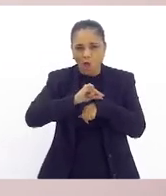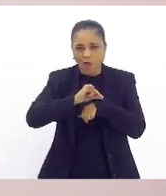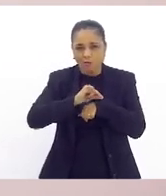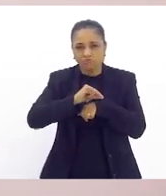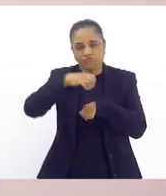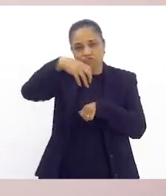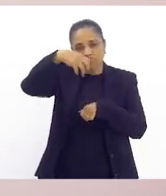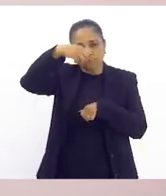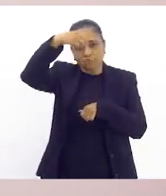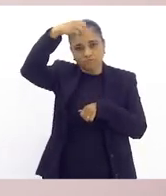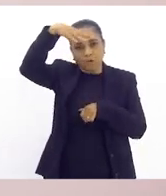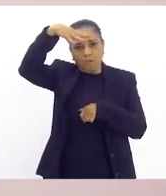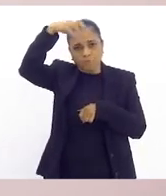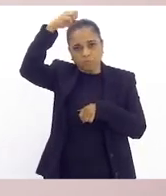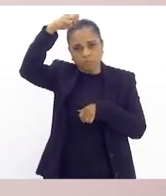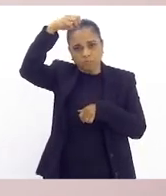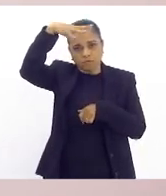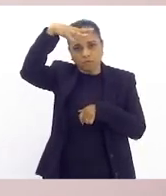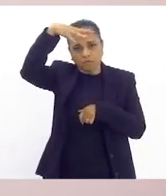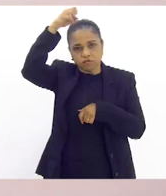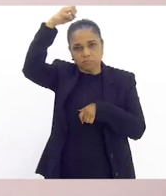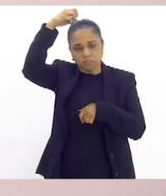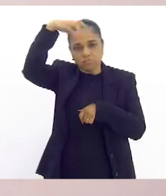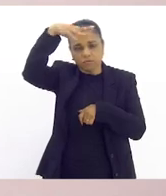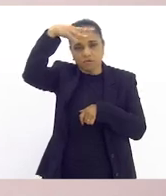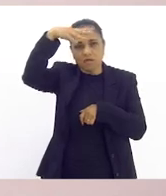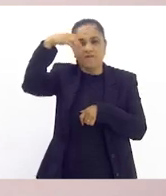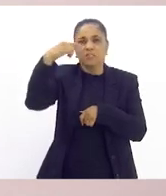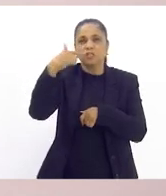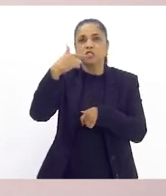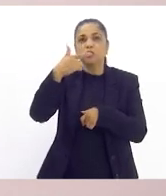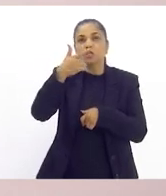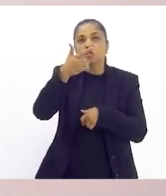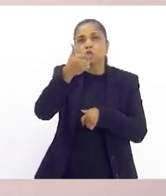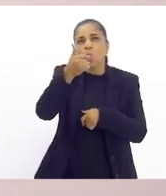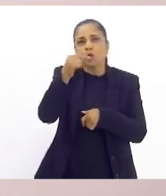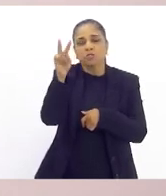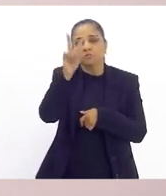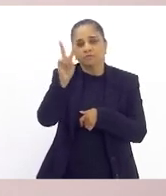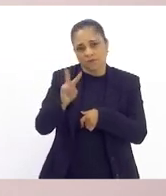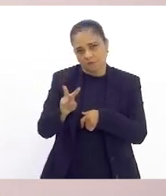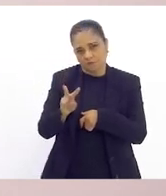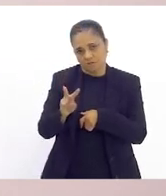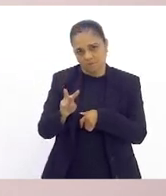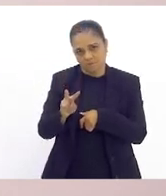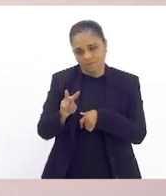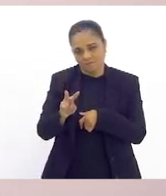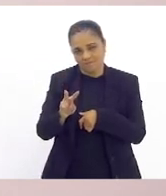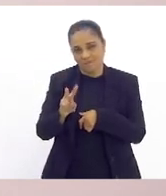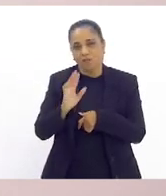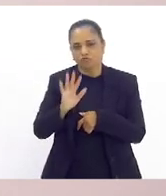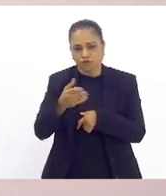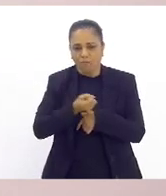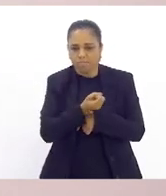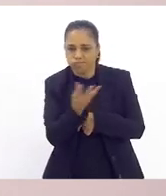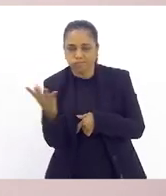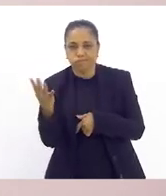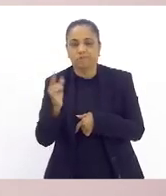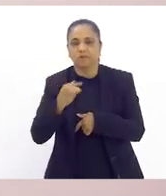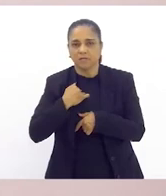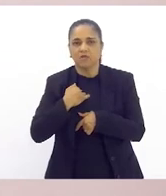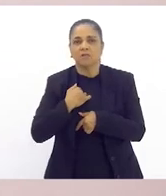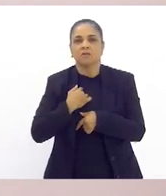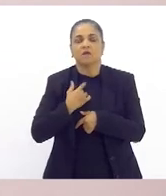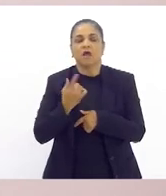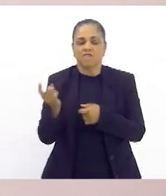a faltar energia falta até 12 vezes eu já contei falta volta e